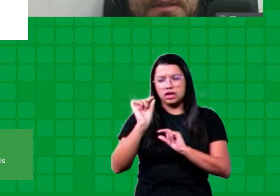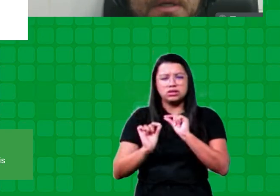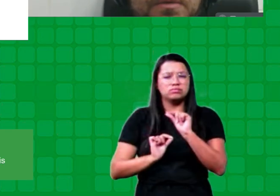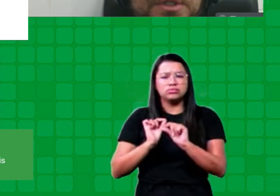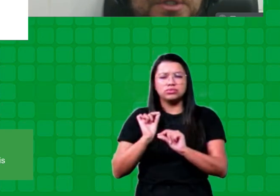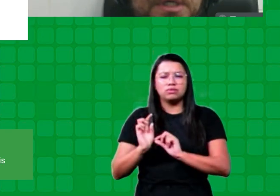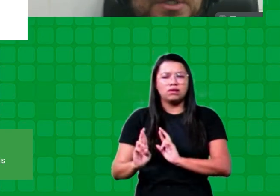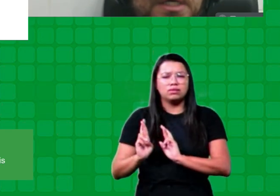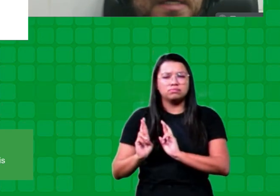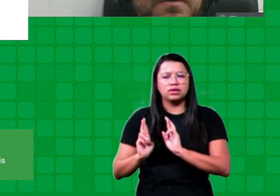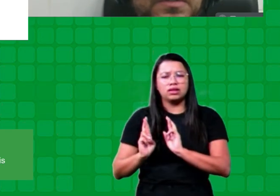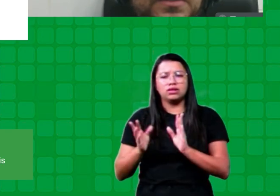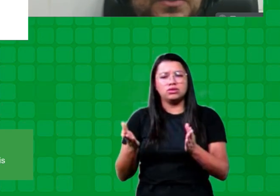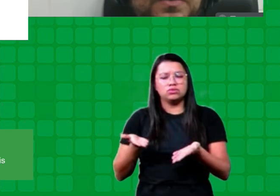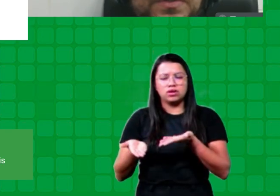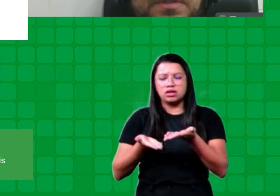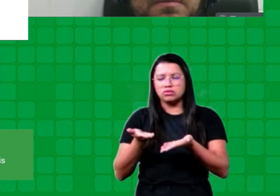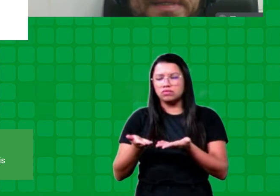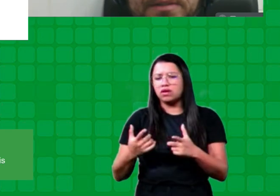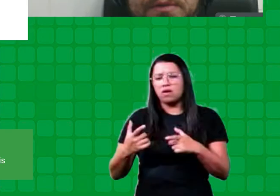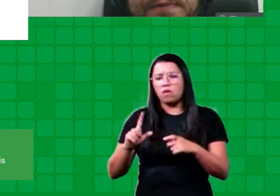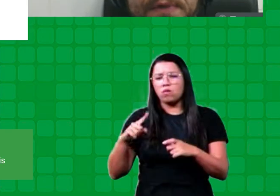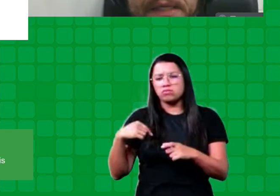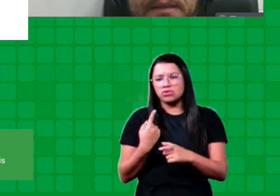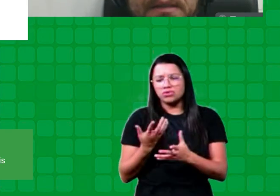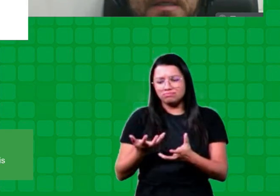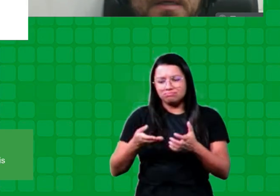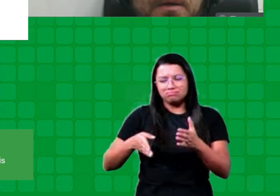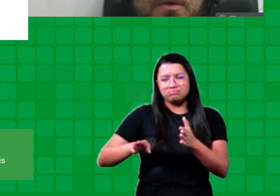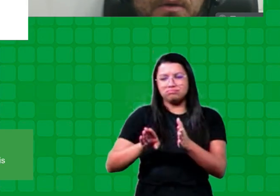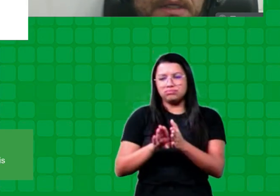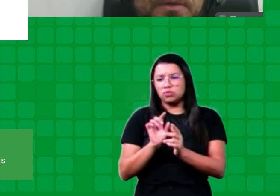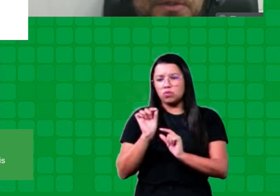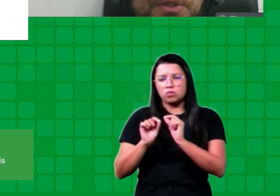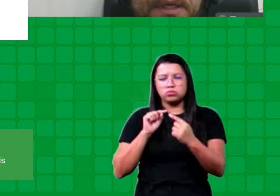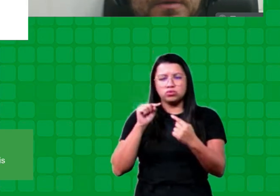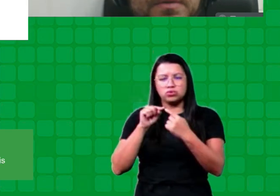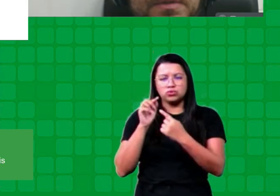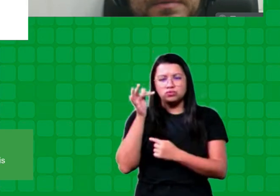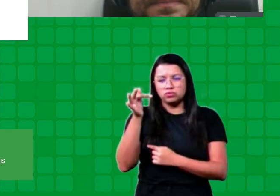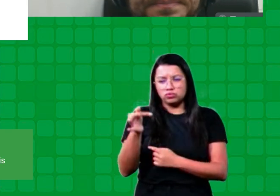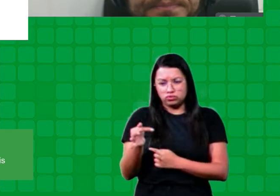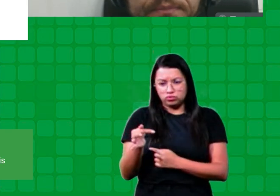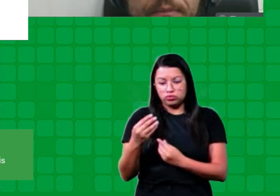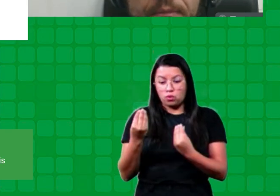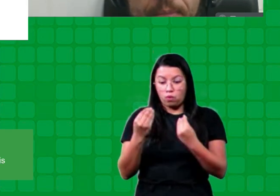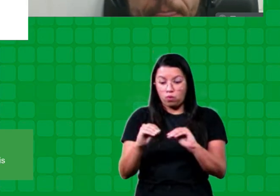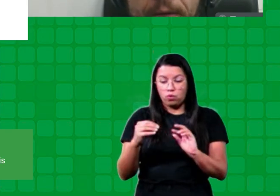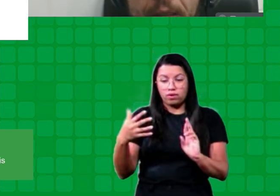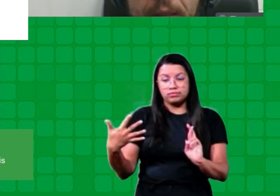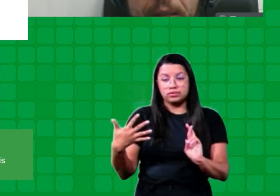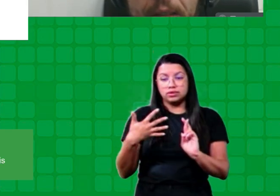essa oferta, da onde a gente quer chegar enquanto instituição com essa oferta, colocando os indicadores.